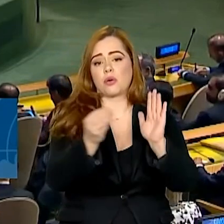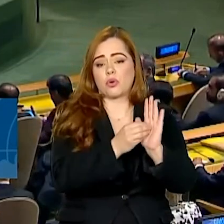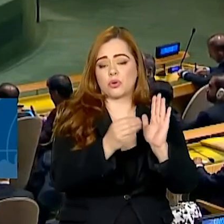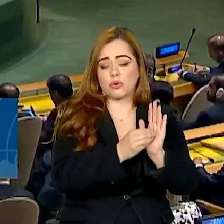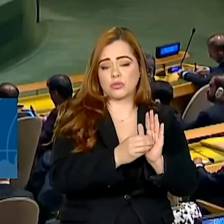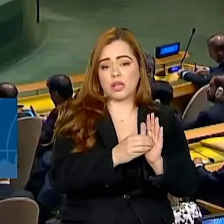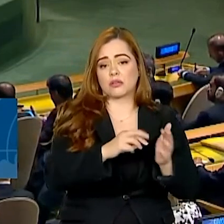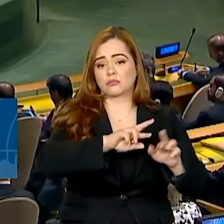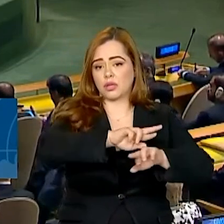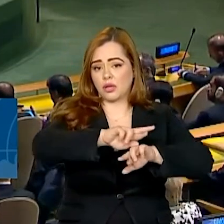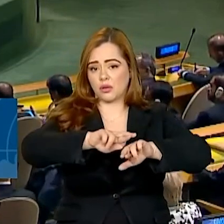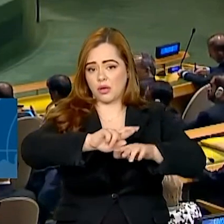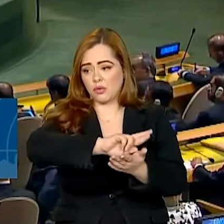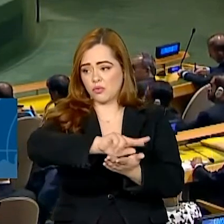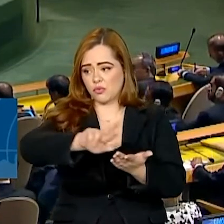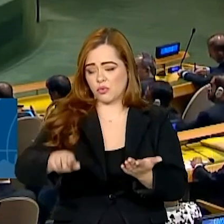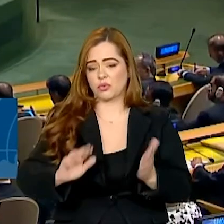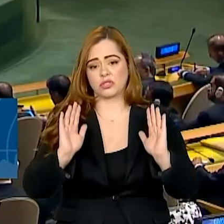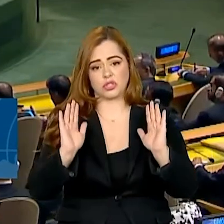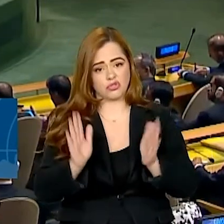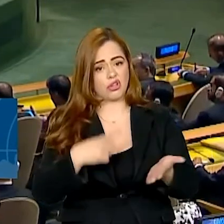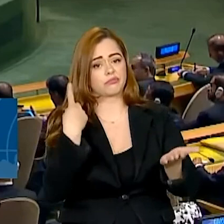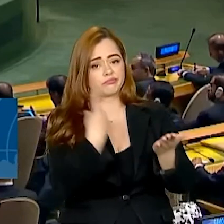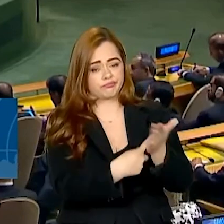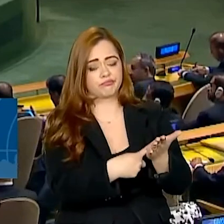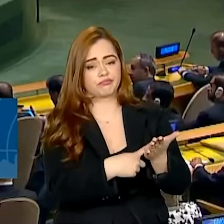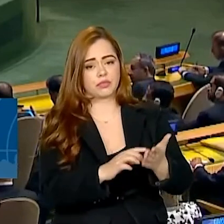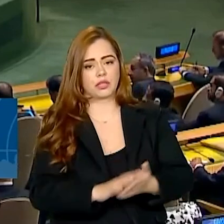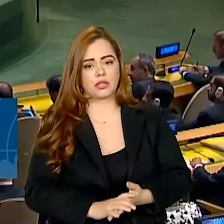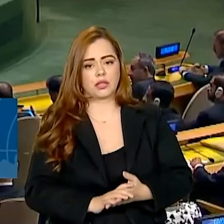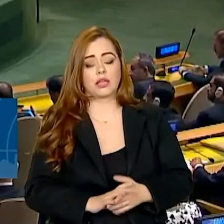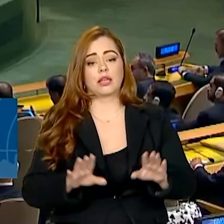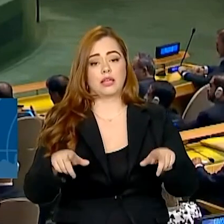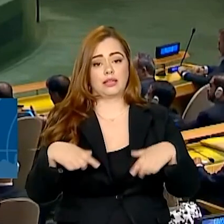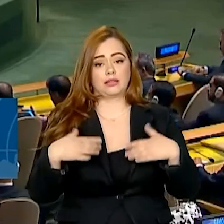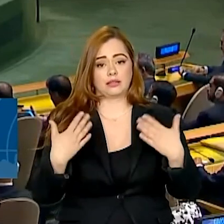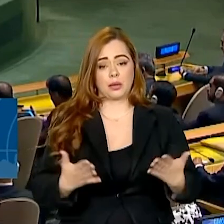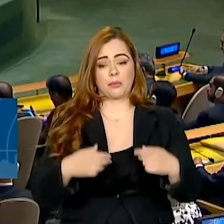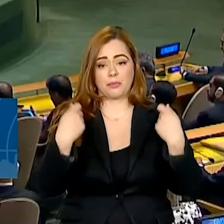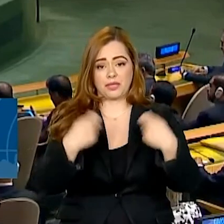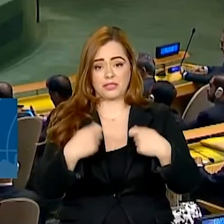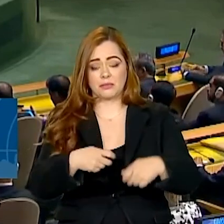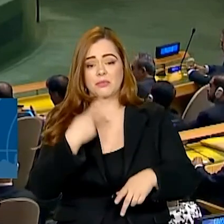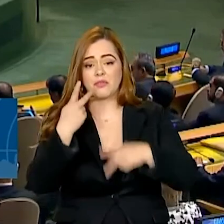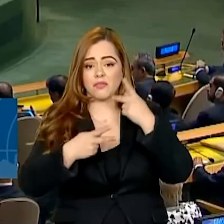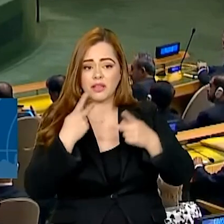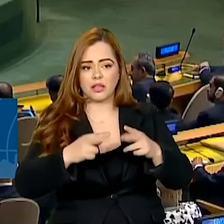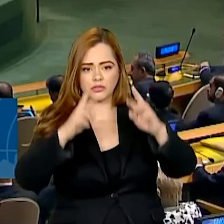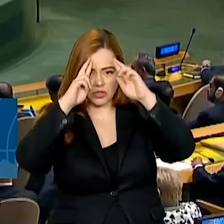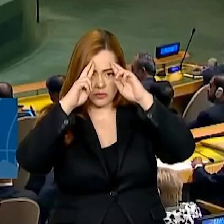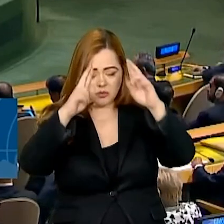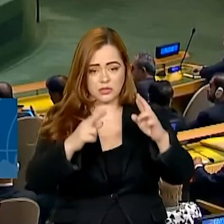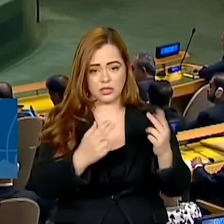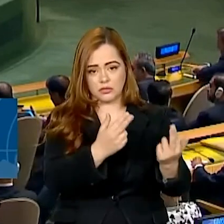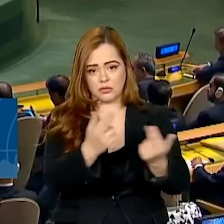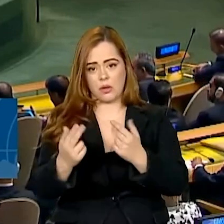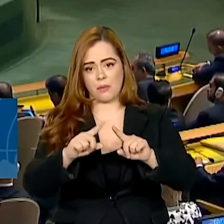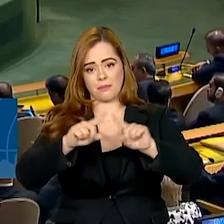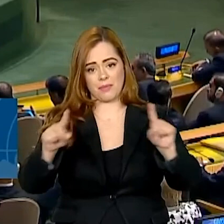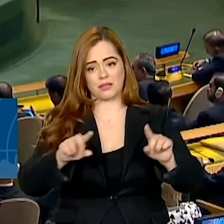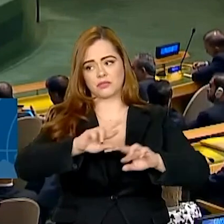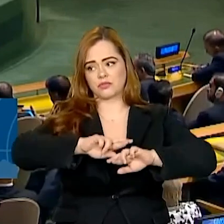foi acordado. Não é por outra razão que falamos em responsabilidade comuns, mas